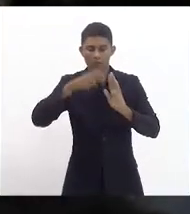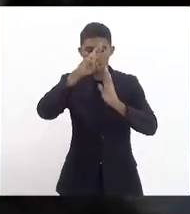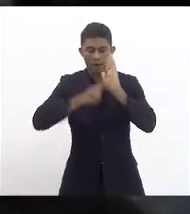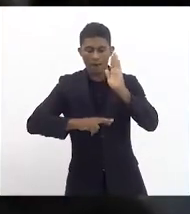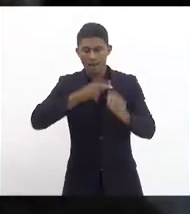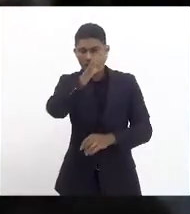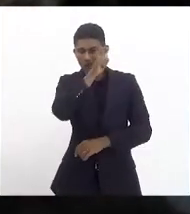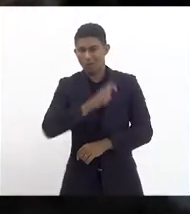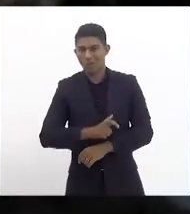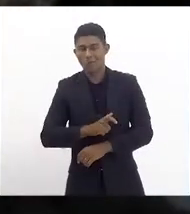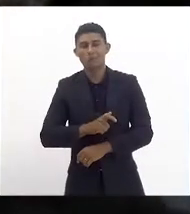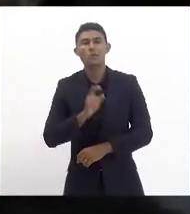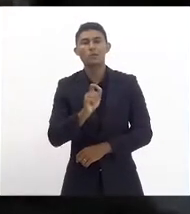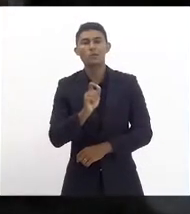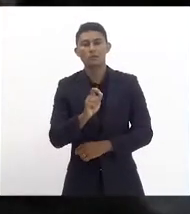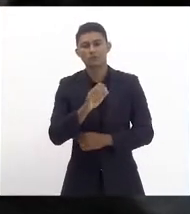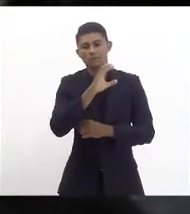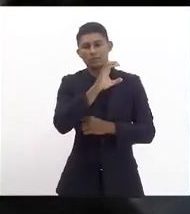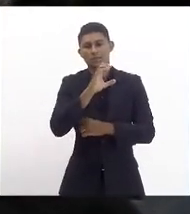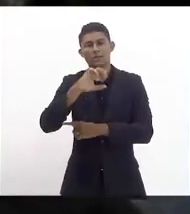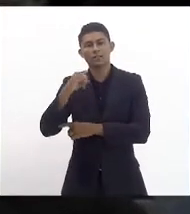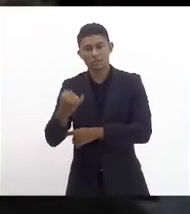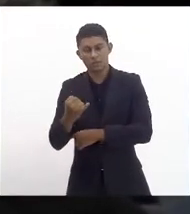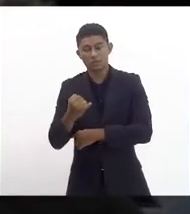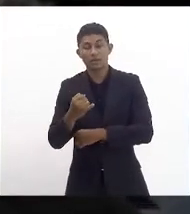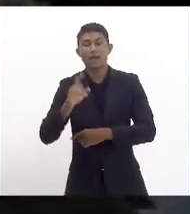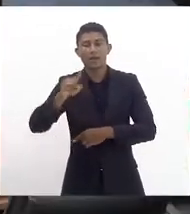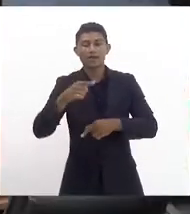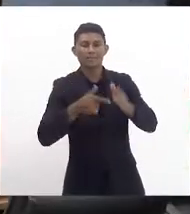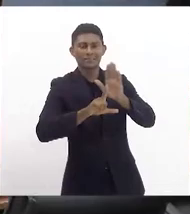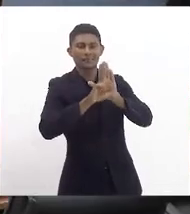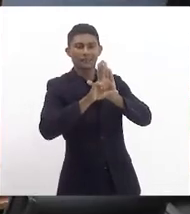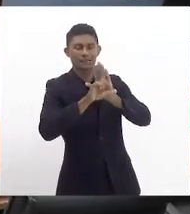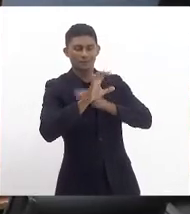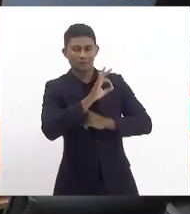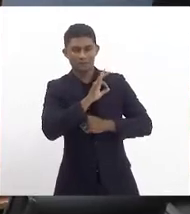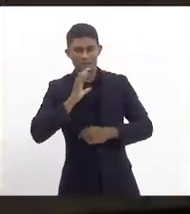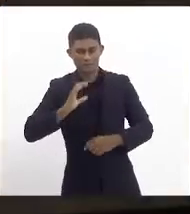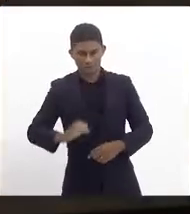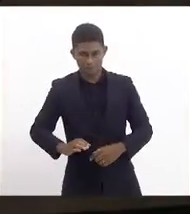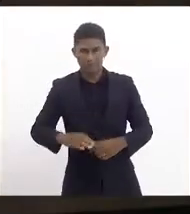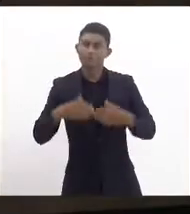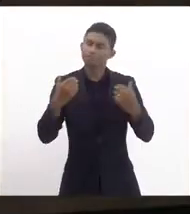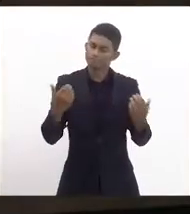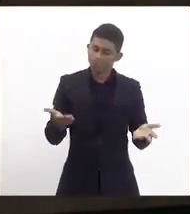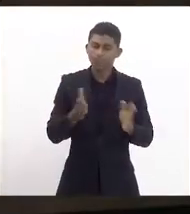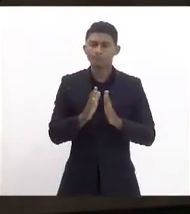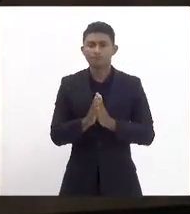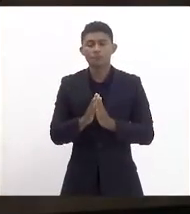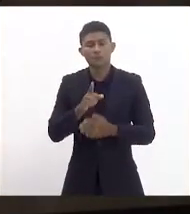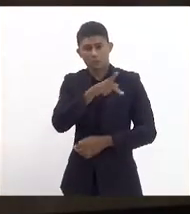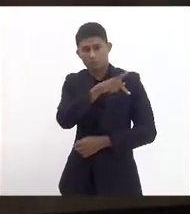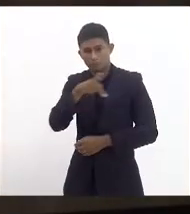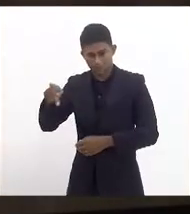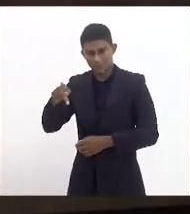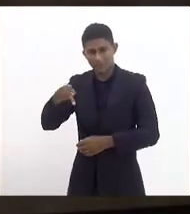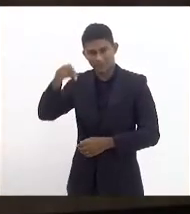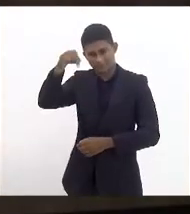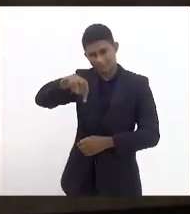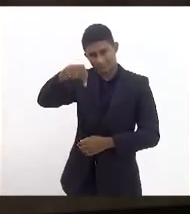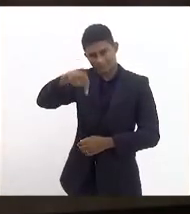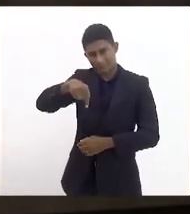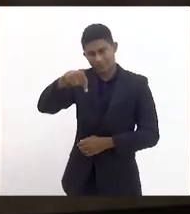CCJ, da Lei Orgânica da Polícia Civil. Então, seguir a determinação da presidência da Assembleia, de Vossa